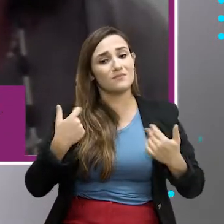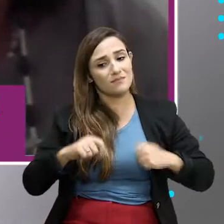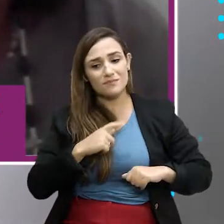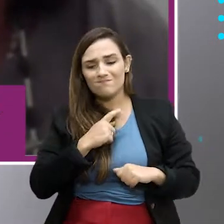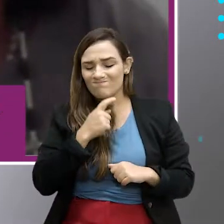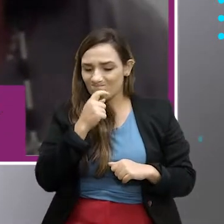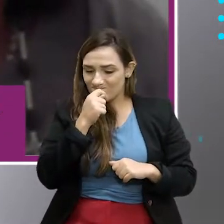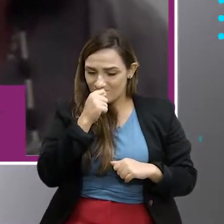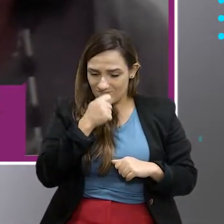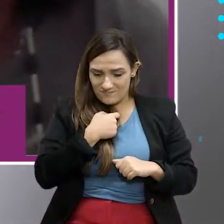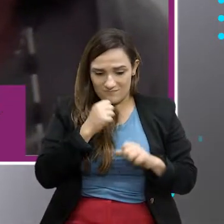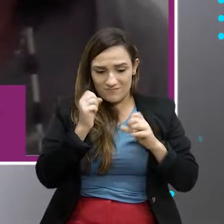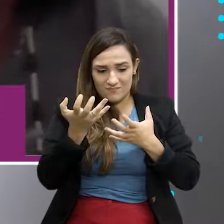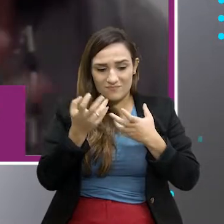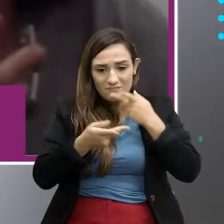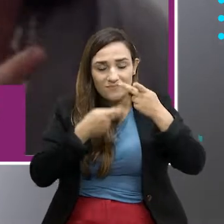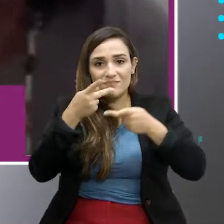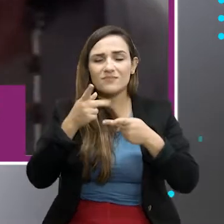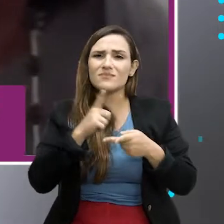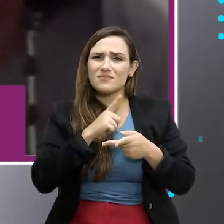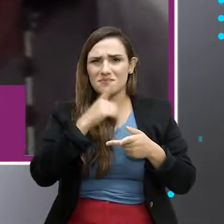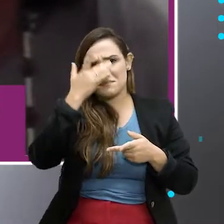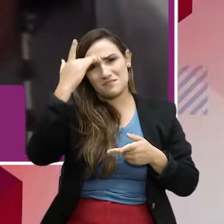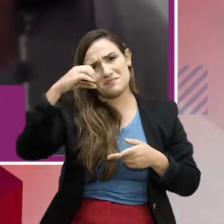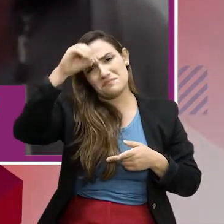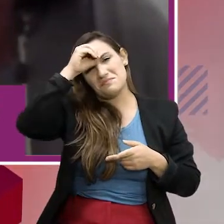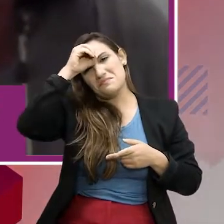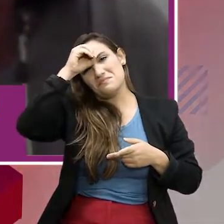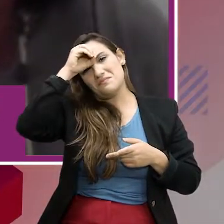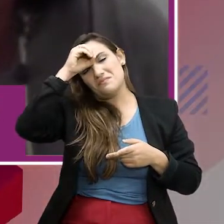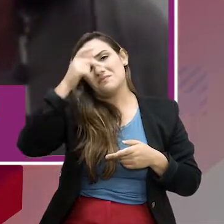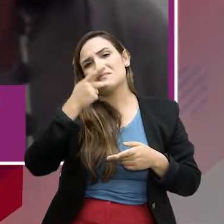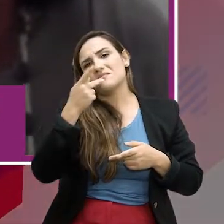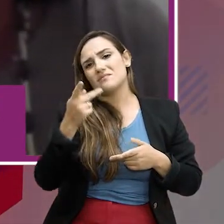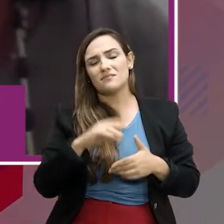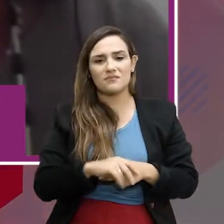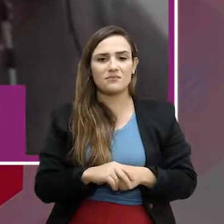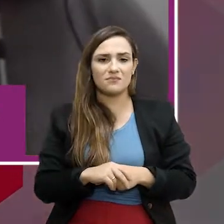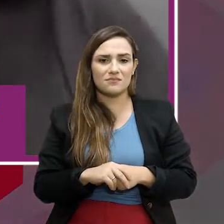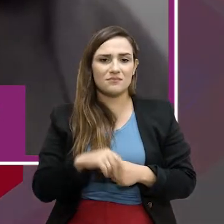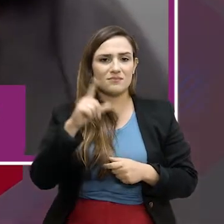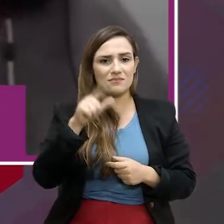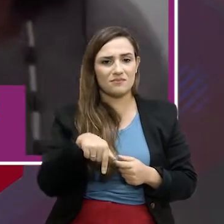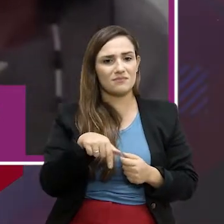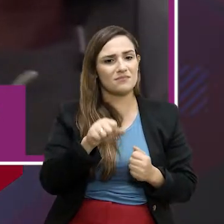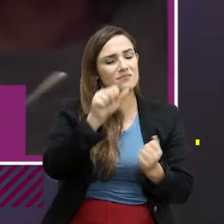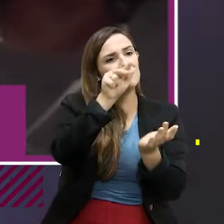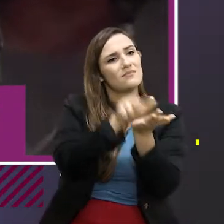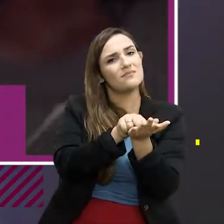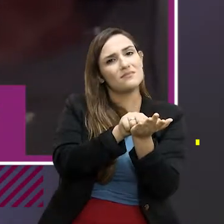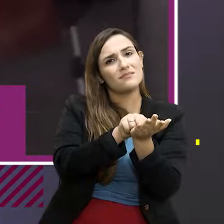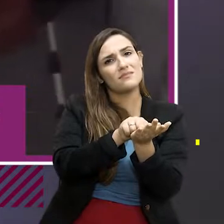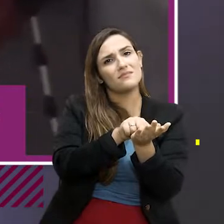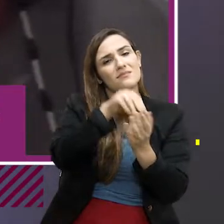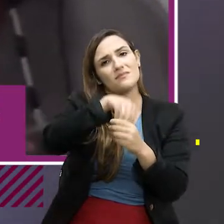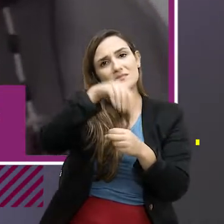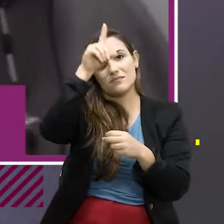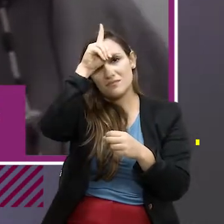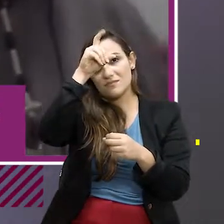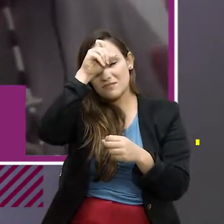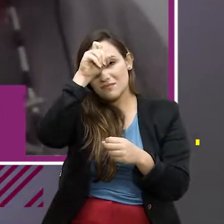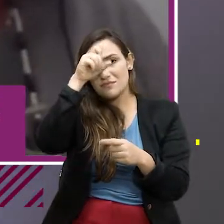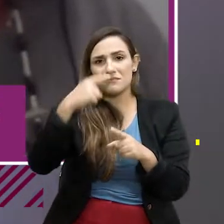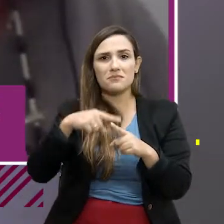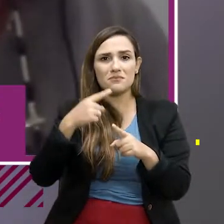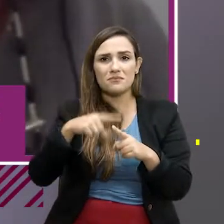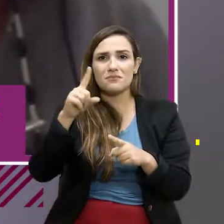eu preciso dizer uma coisa que está assim, né? Tem gente ignorante dizendo, tem gente ignorante dizendo que as pessoas estão internando